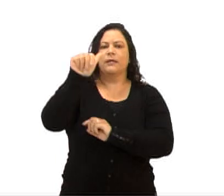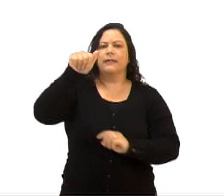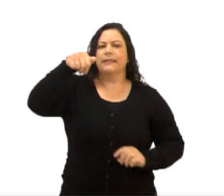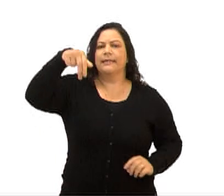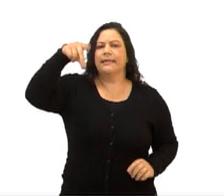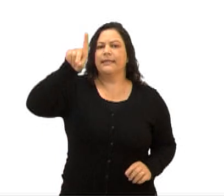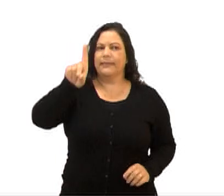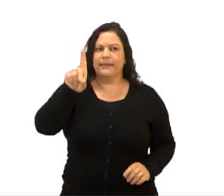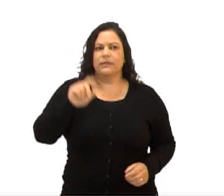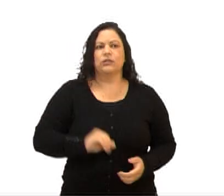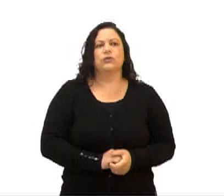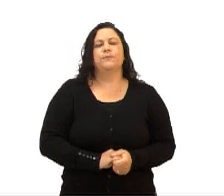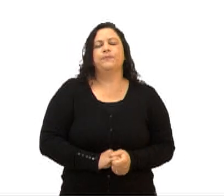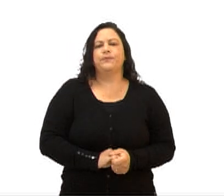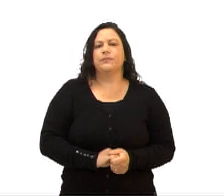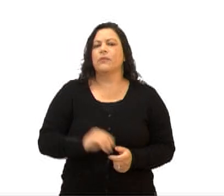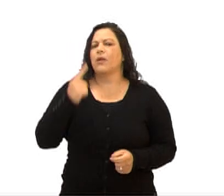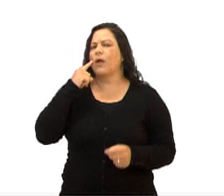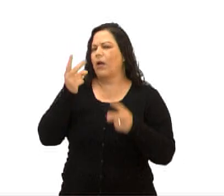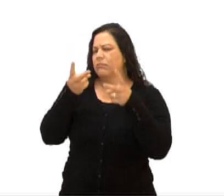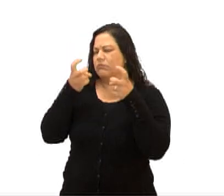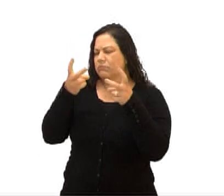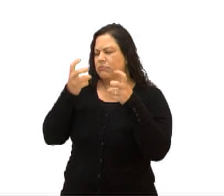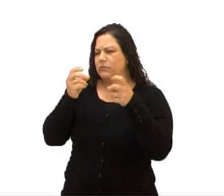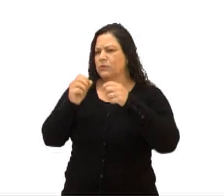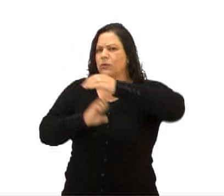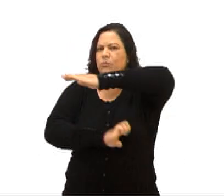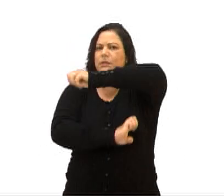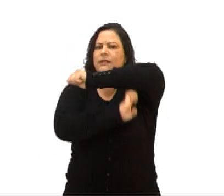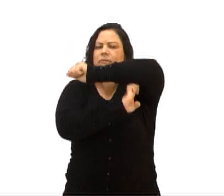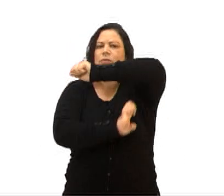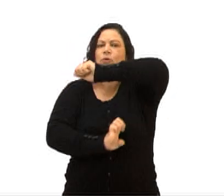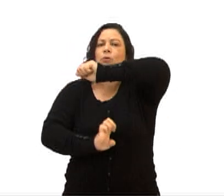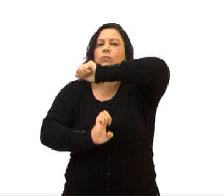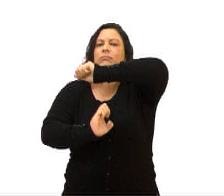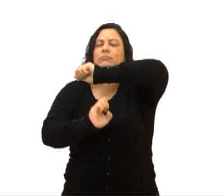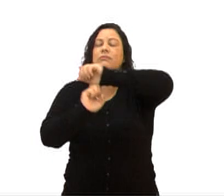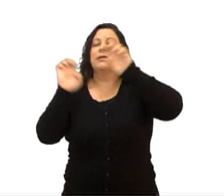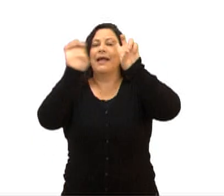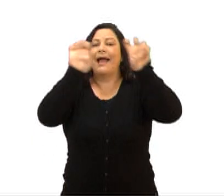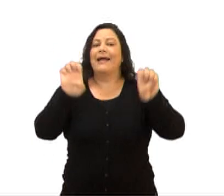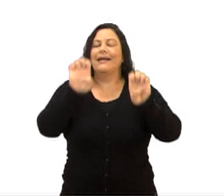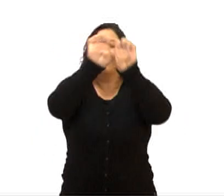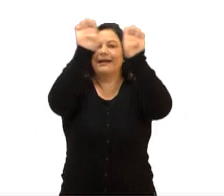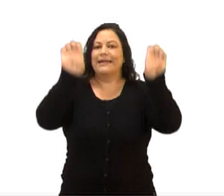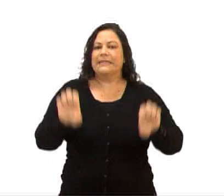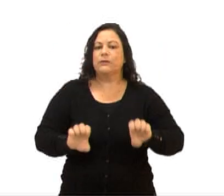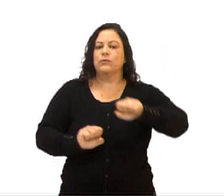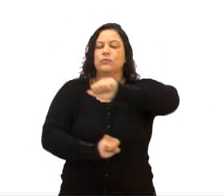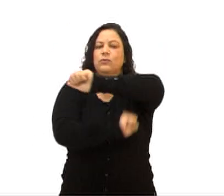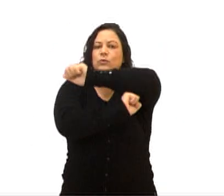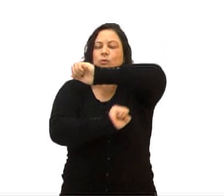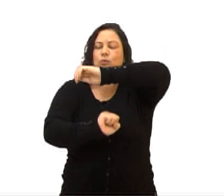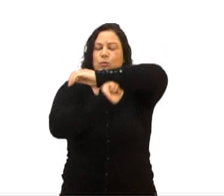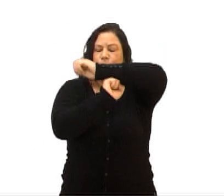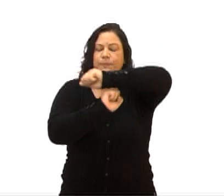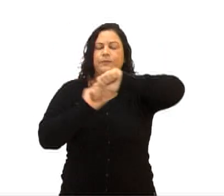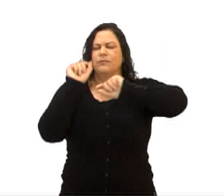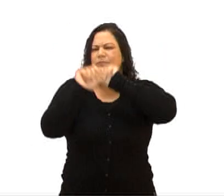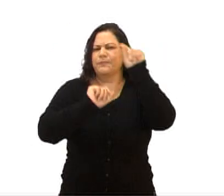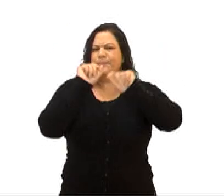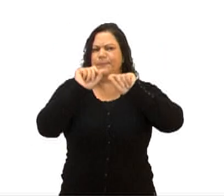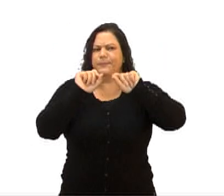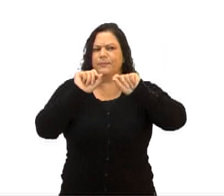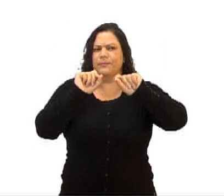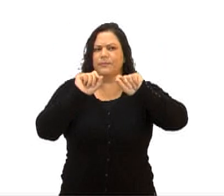está representada aqui. Olha a estrutura de sustentação. A ideia é permitir ao hóspede uma estada livre de tecnologia,